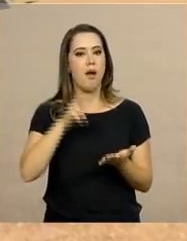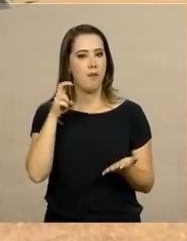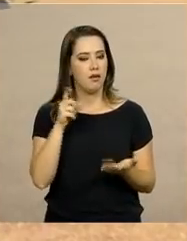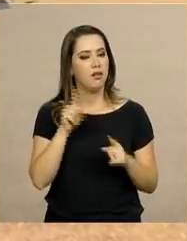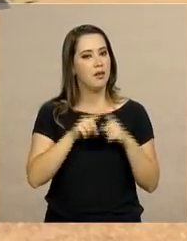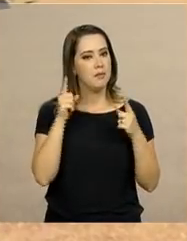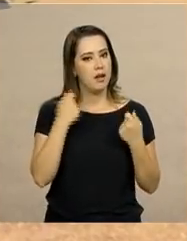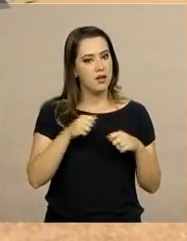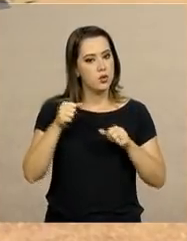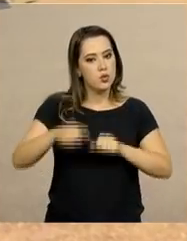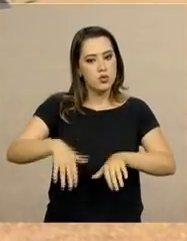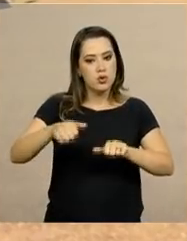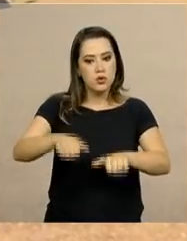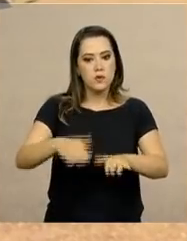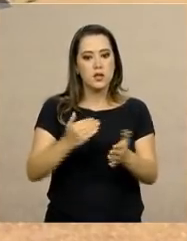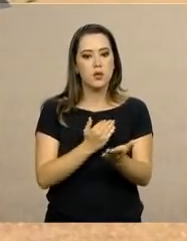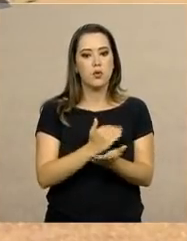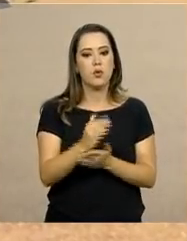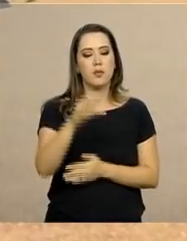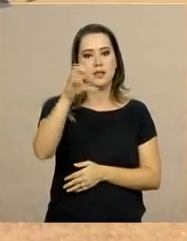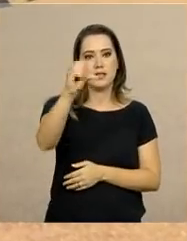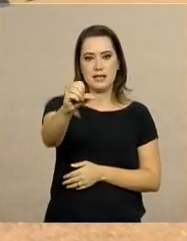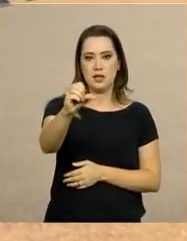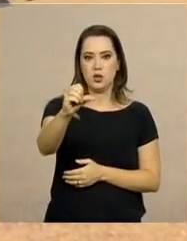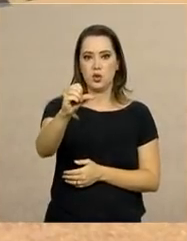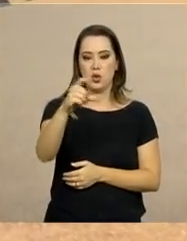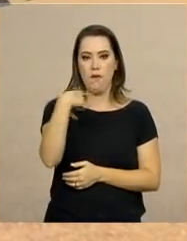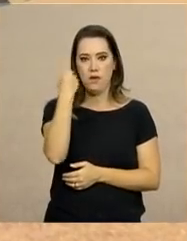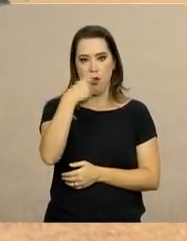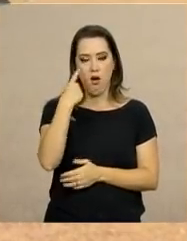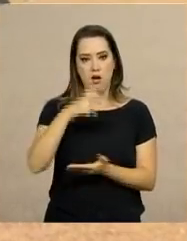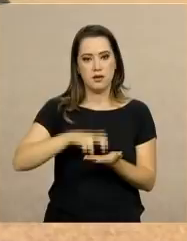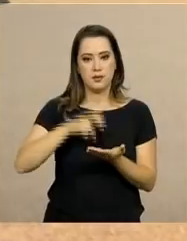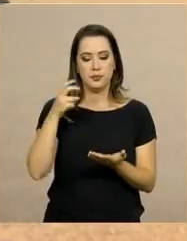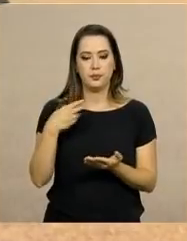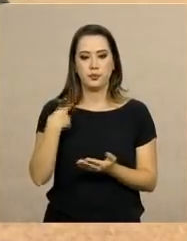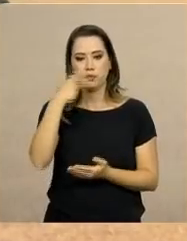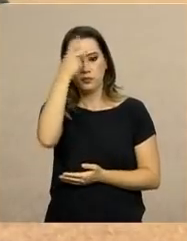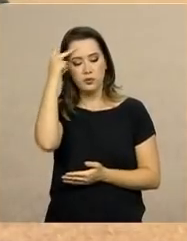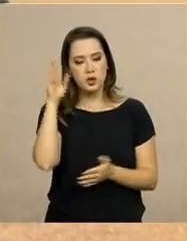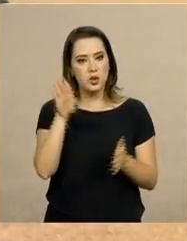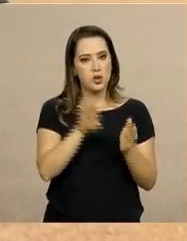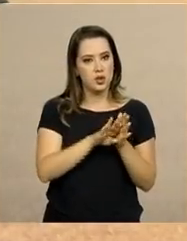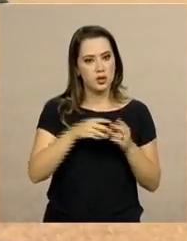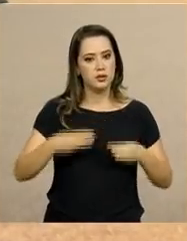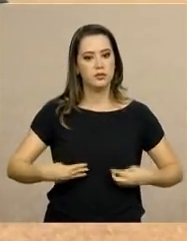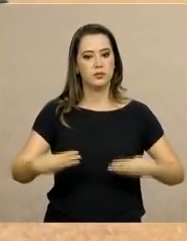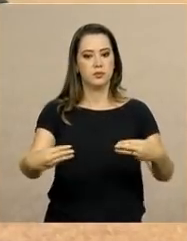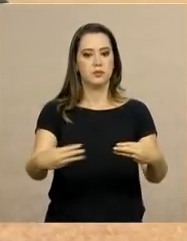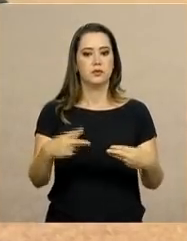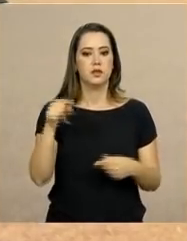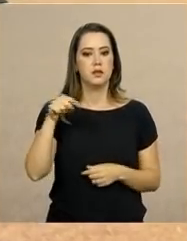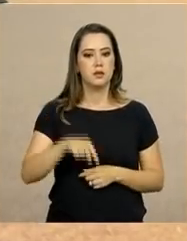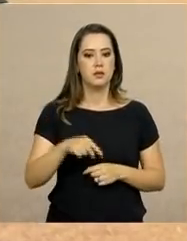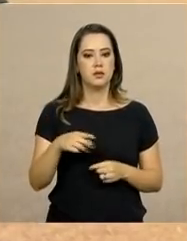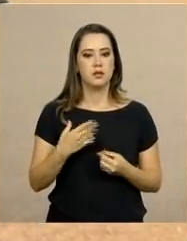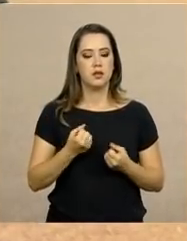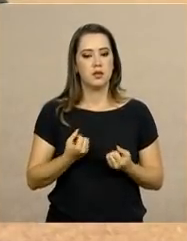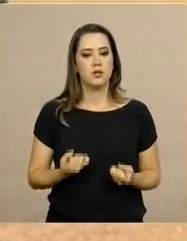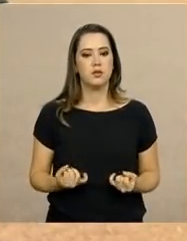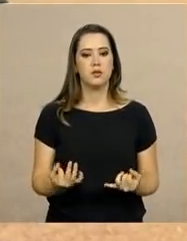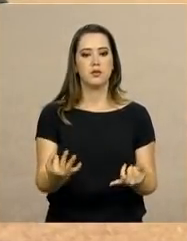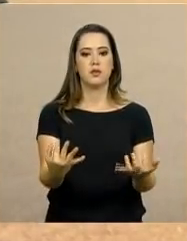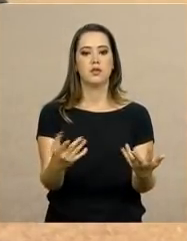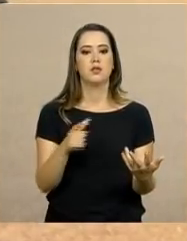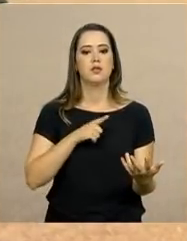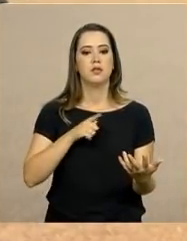que o desfile mesmo é só a partir das 9 da manhã. E quem vier à Esplanada dos Ministérios, aqui no gramado da Esplanada